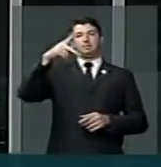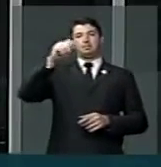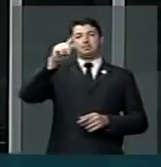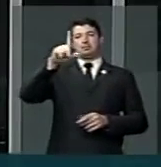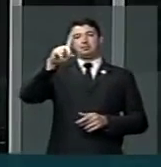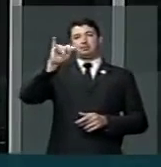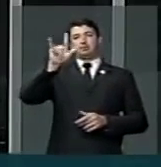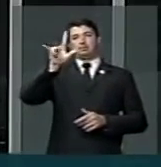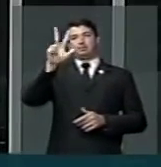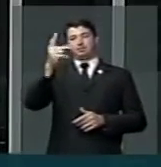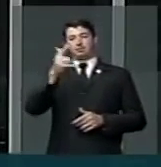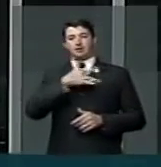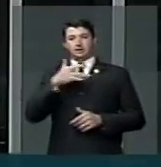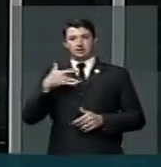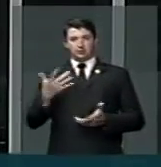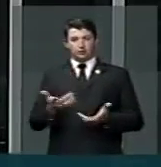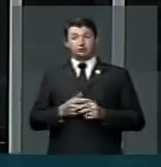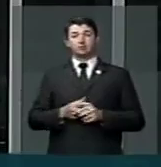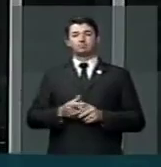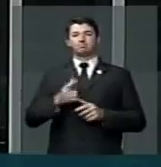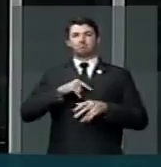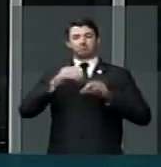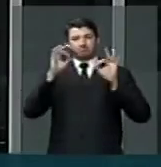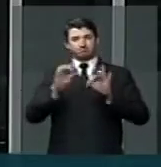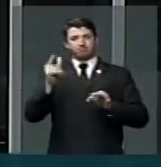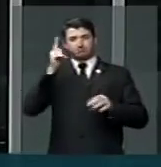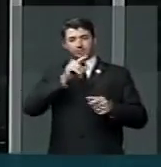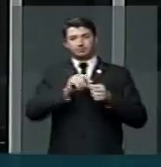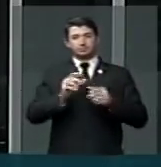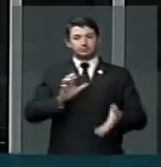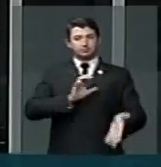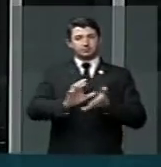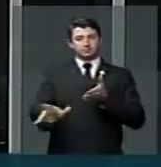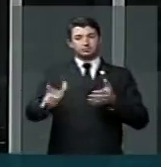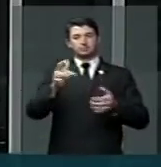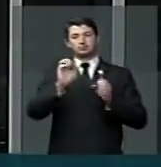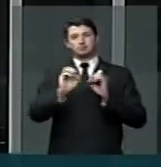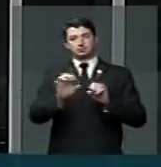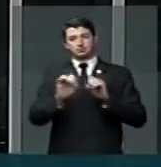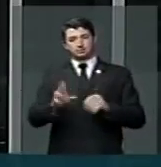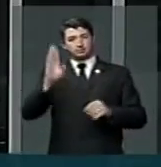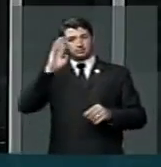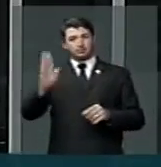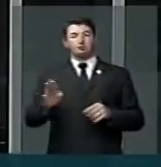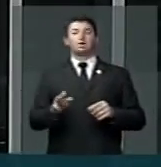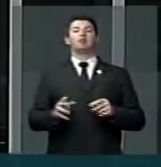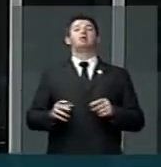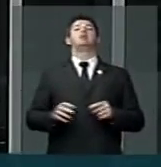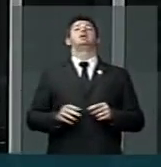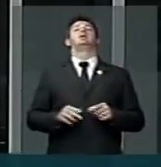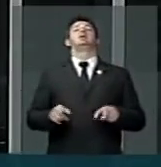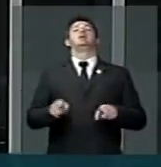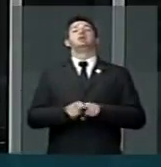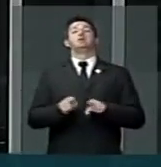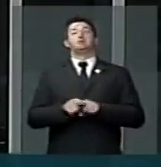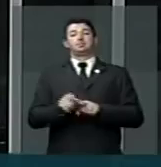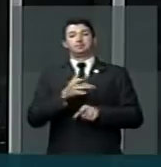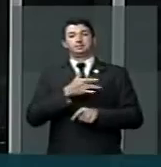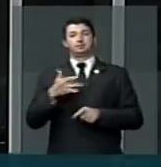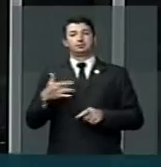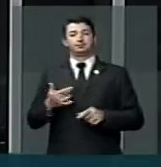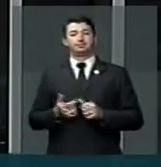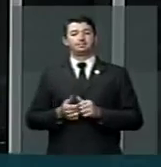Padilha, que está acertando na política de investir na educação, sobretudo com, e na